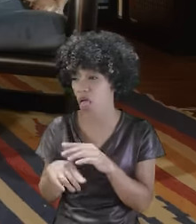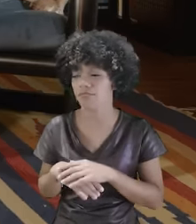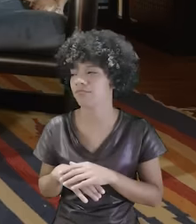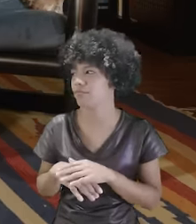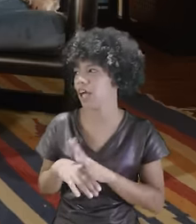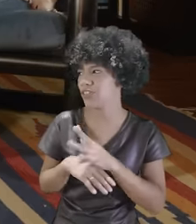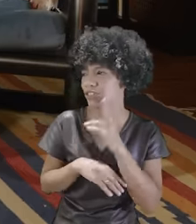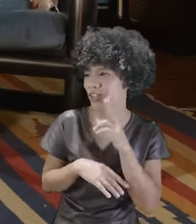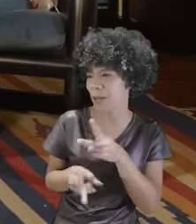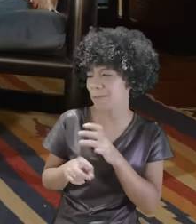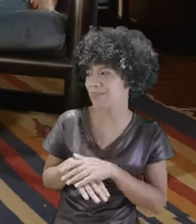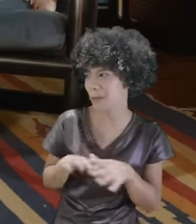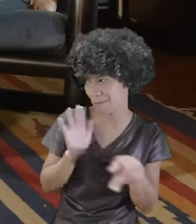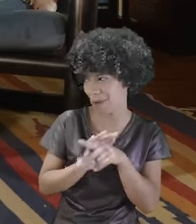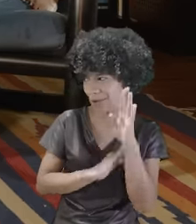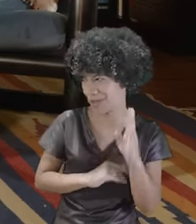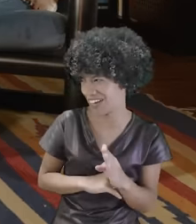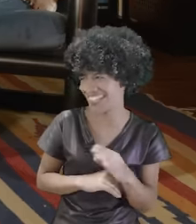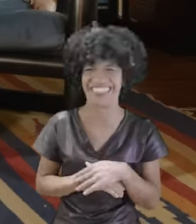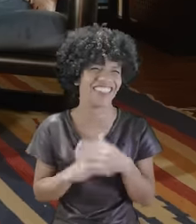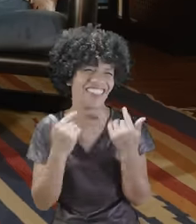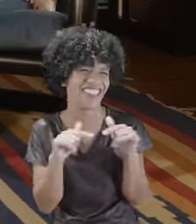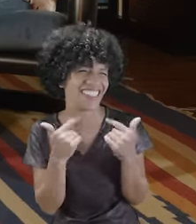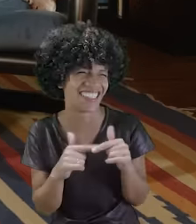aí você já viu se já tava ficando brasileira